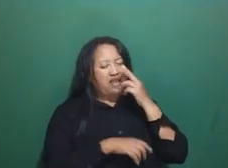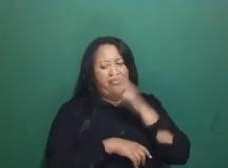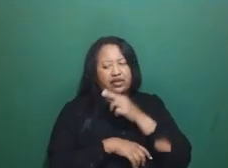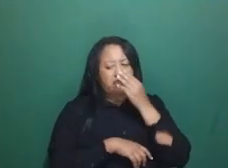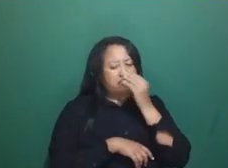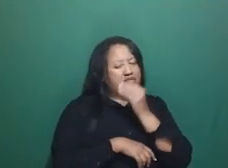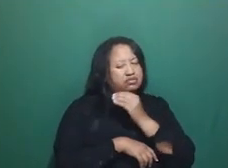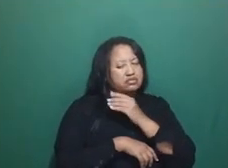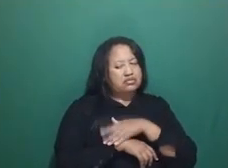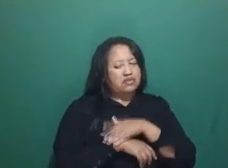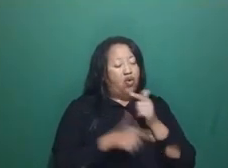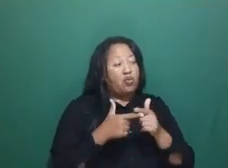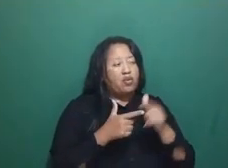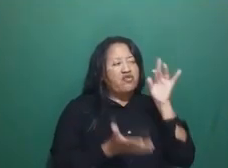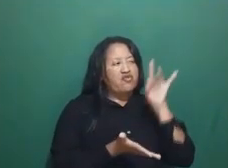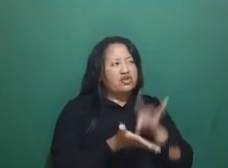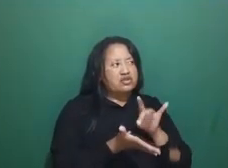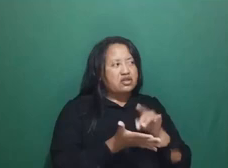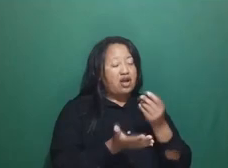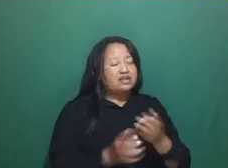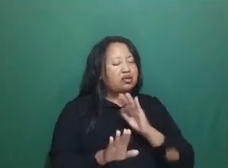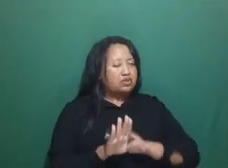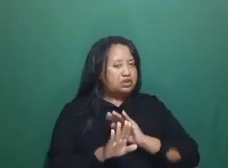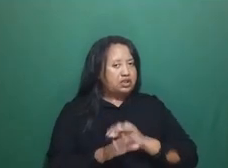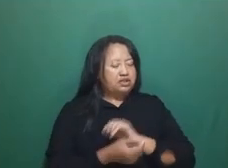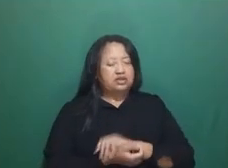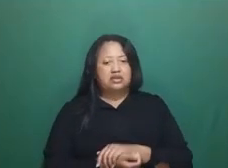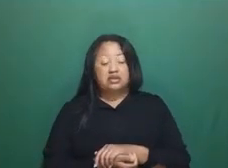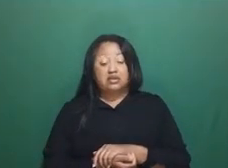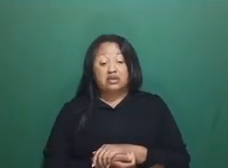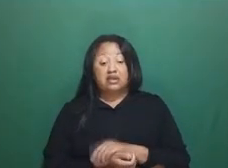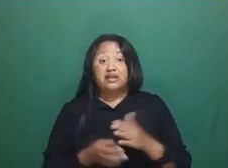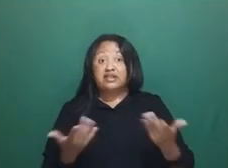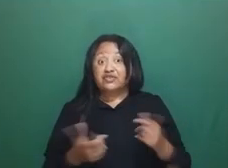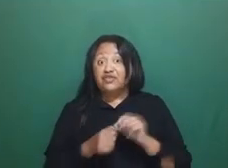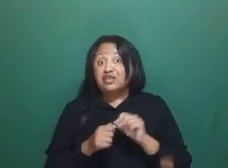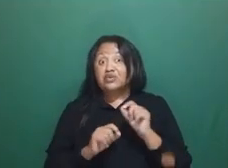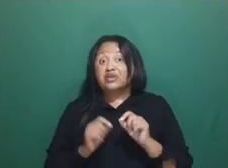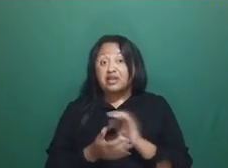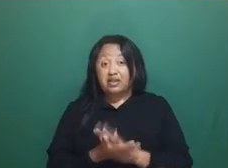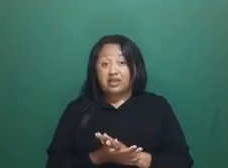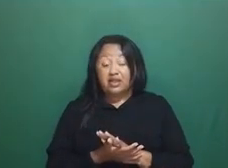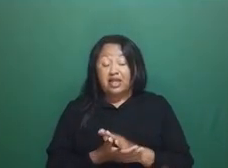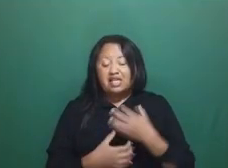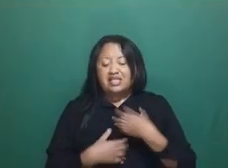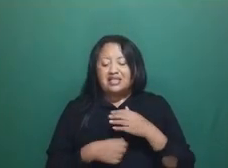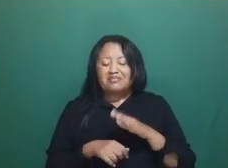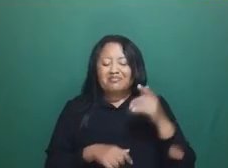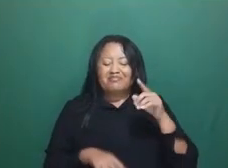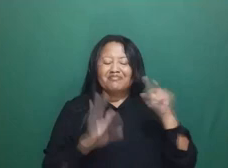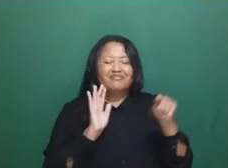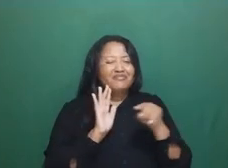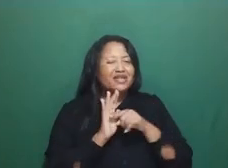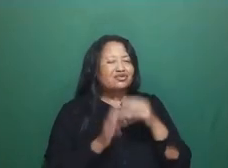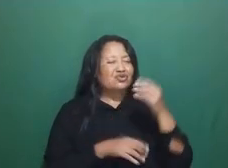não vai enxergando né a situação real aquilo que está por trás né isso fez com que a gente se tornasse menos culpado